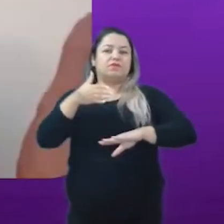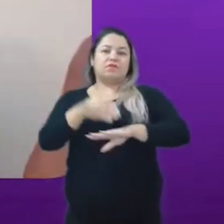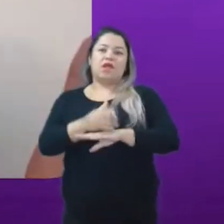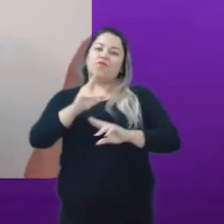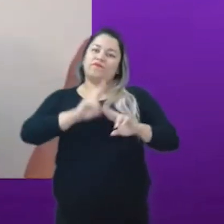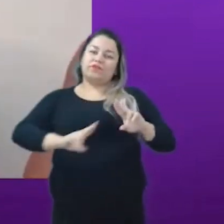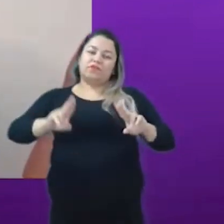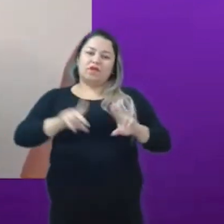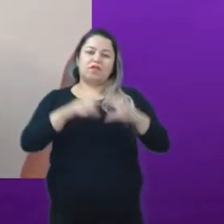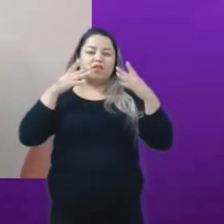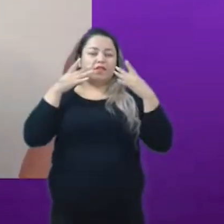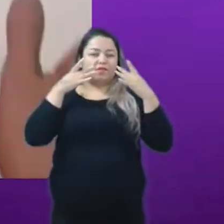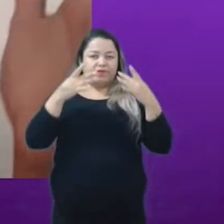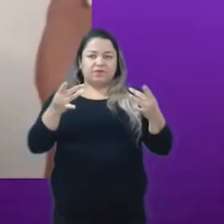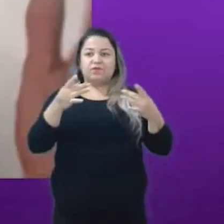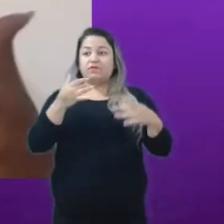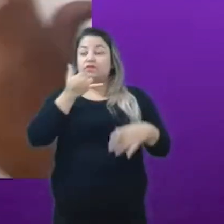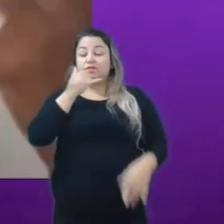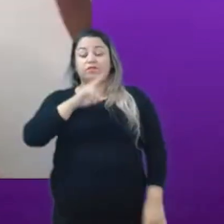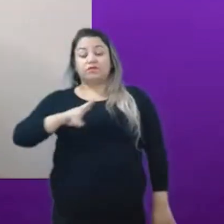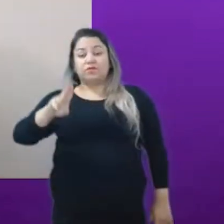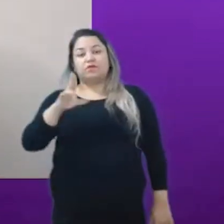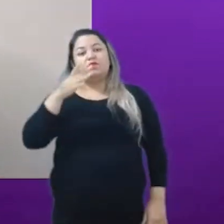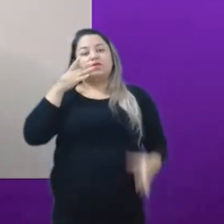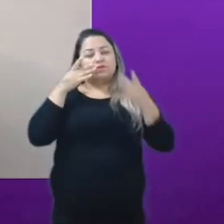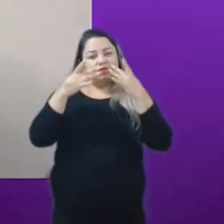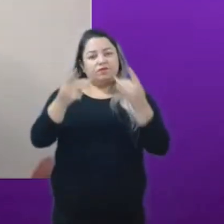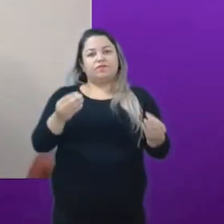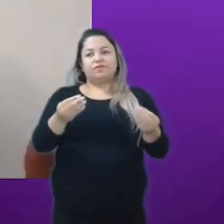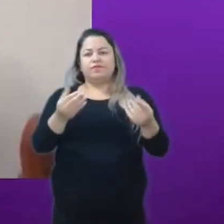de teatro que me foi apresentado.